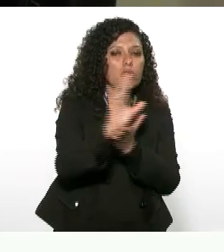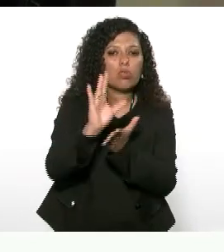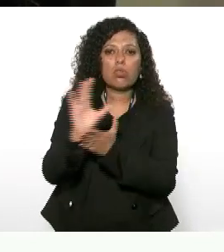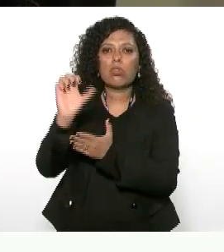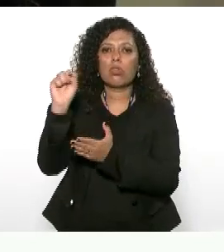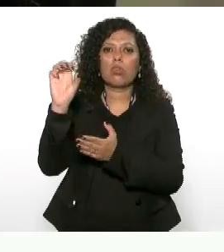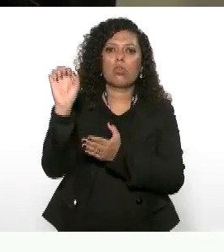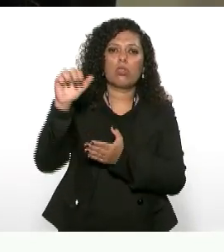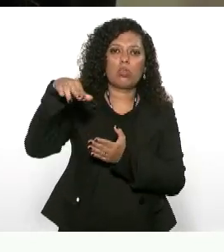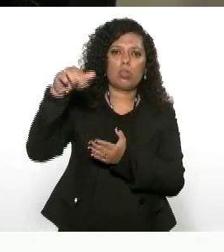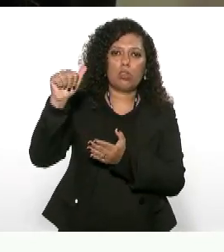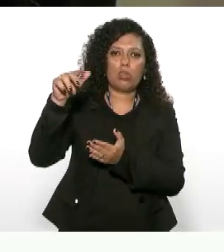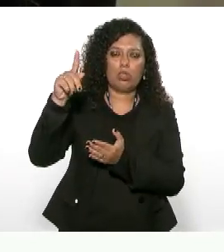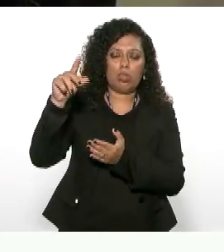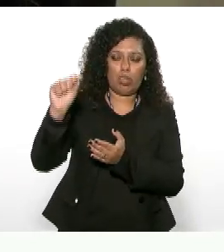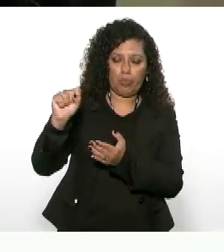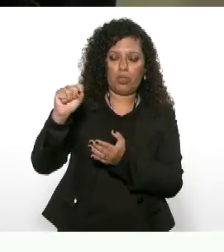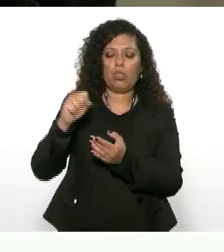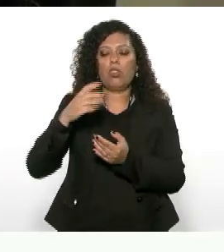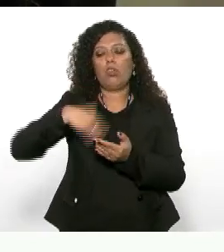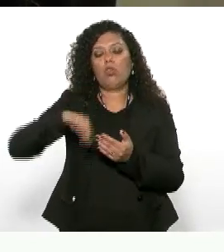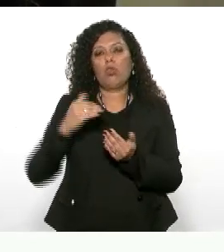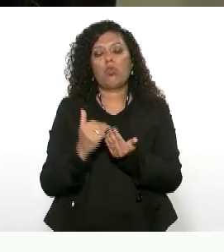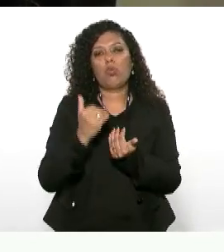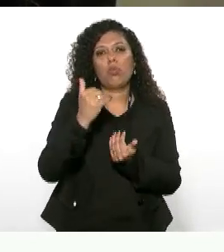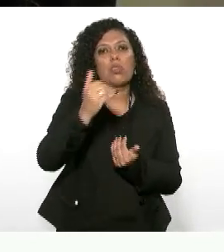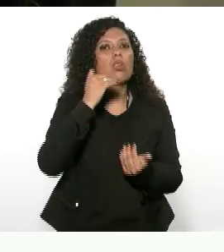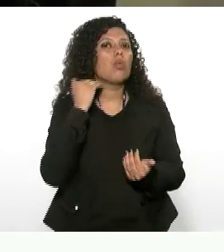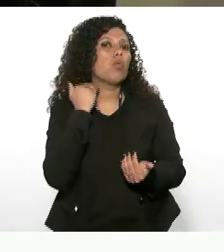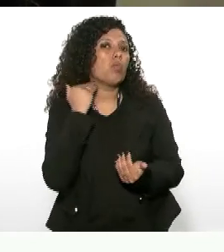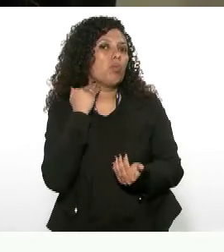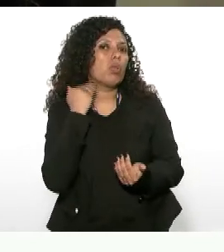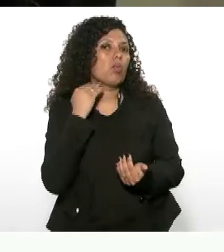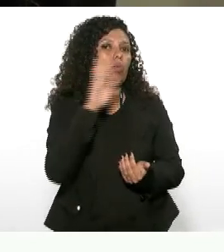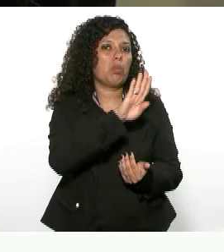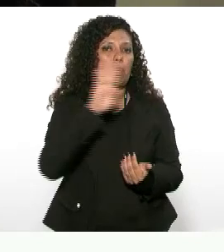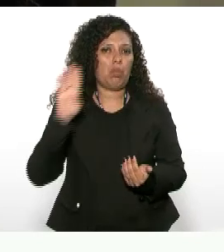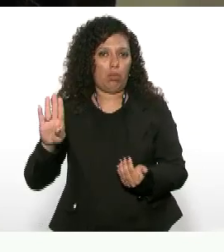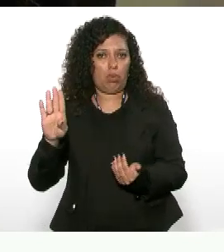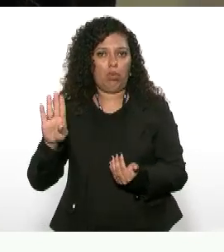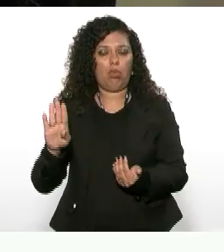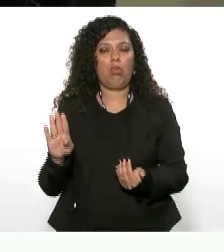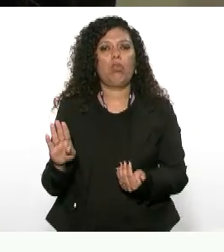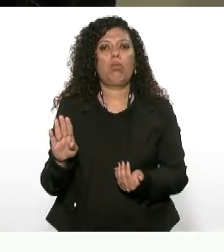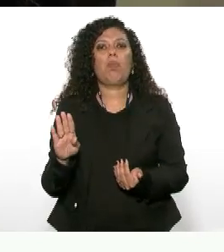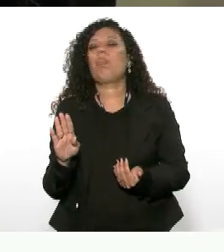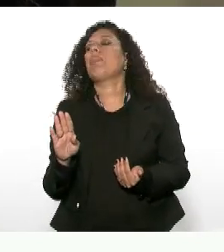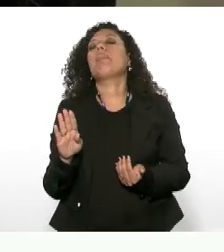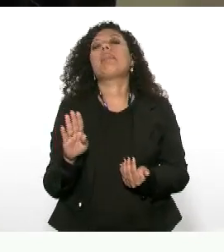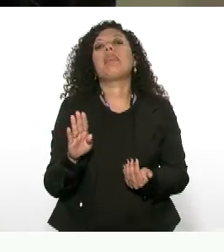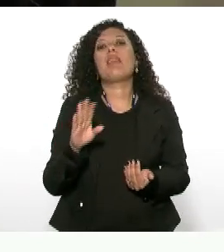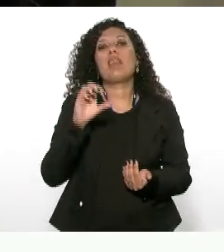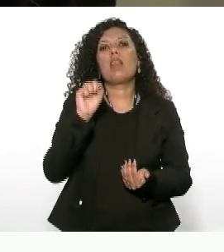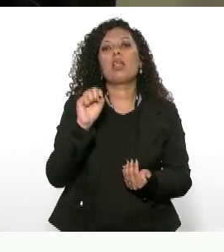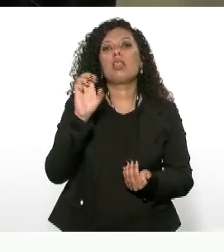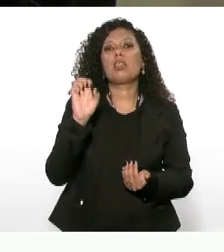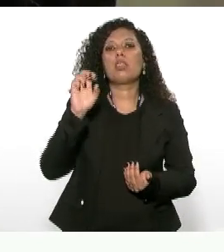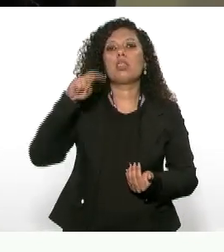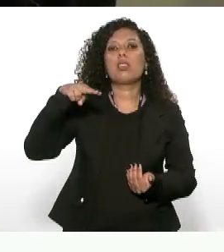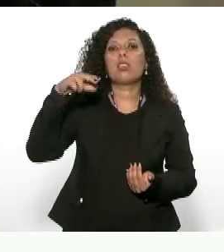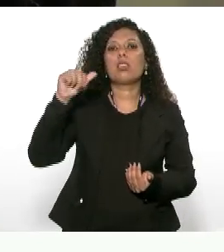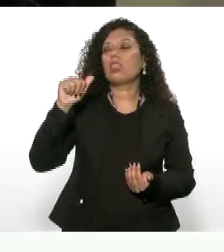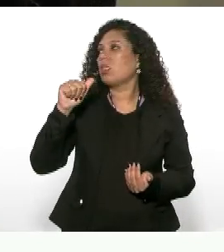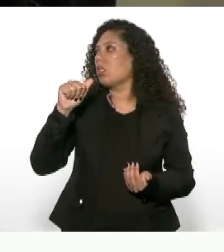iniciar o processo de abertura de contas no Banco do Brasil, então a Senasp já vai fazer a abertura de